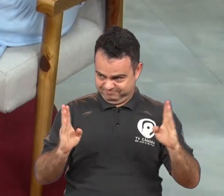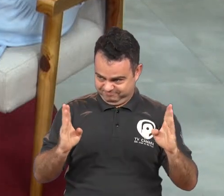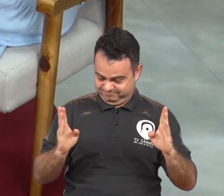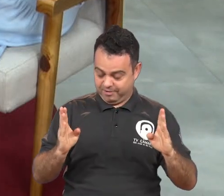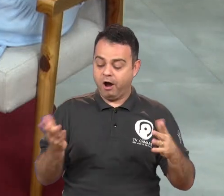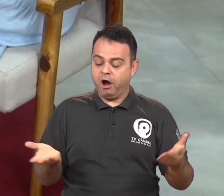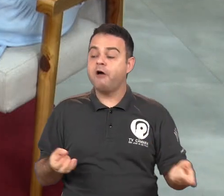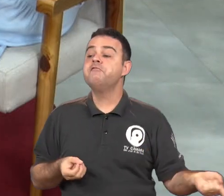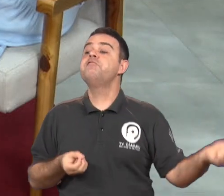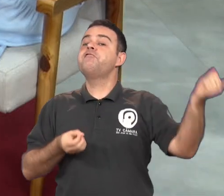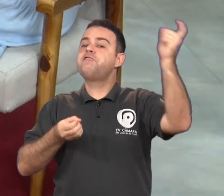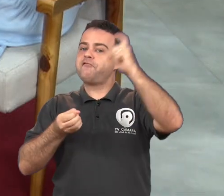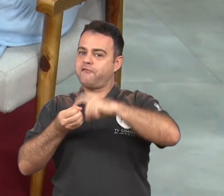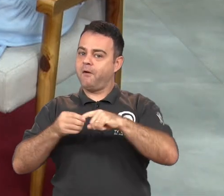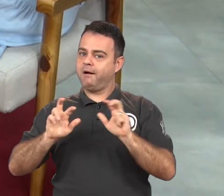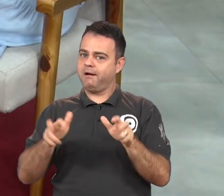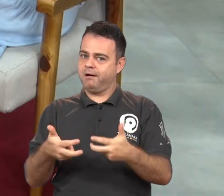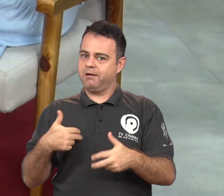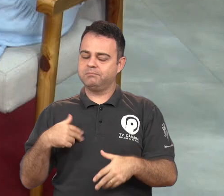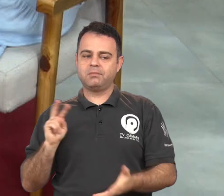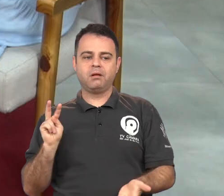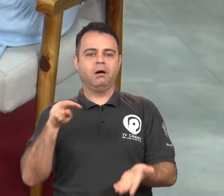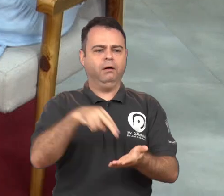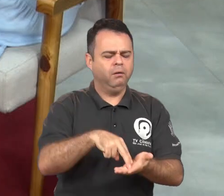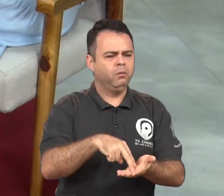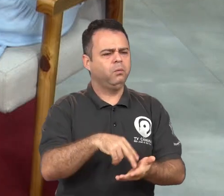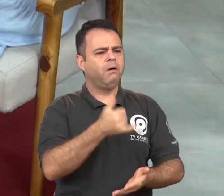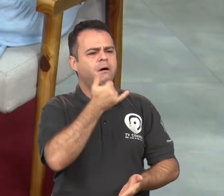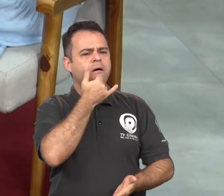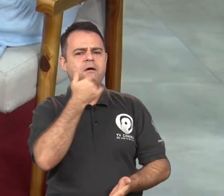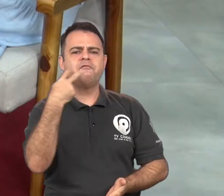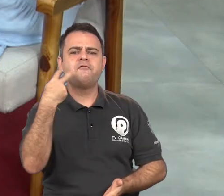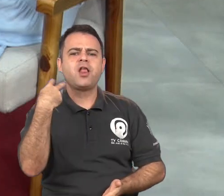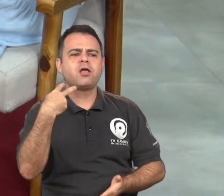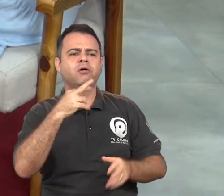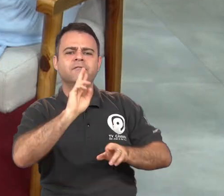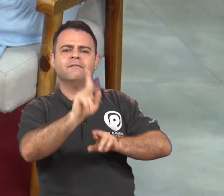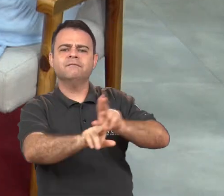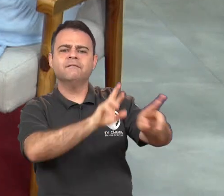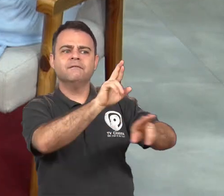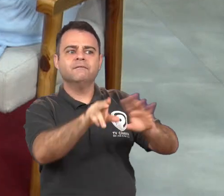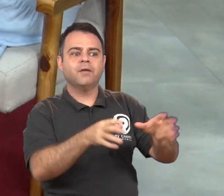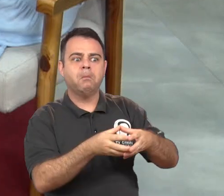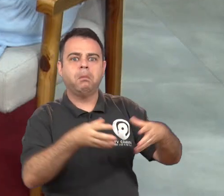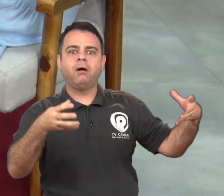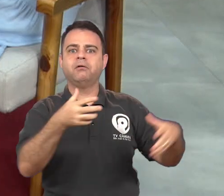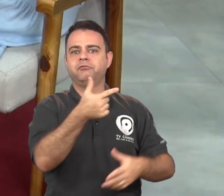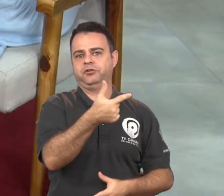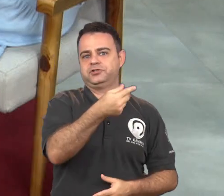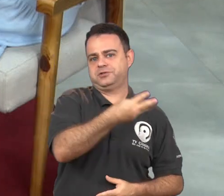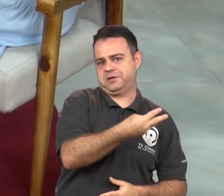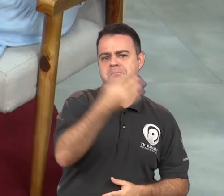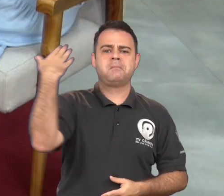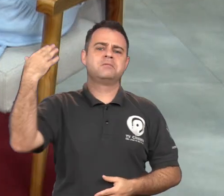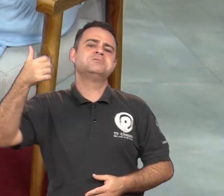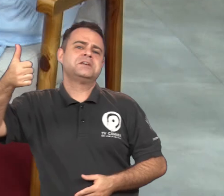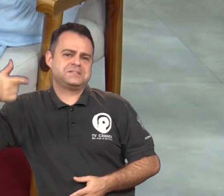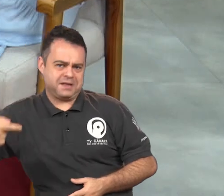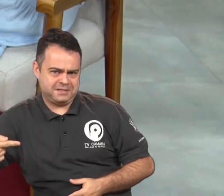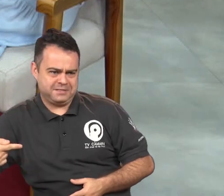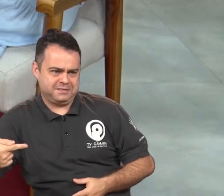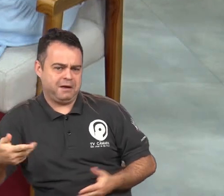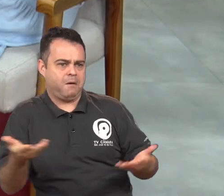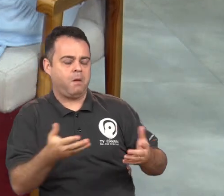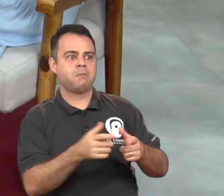A senhora retorna agora à Câmara, numa Câmara nova, com 23 vereadores. E naquele primeiro mandato eram 17.